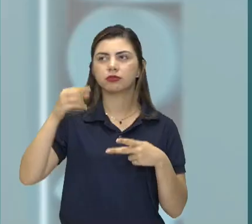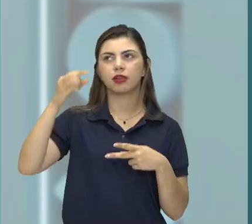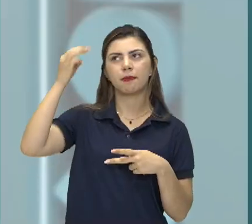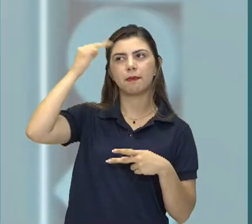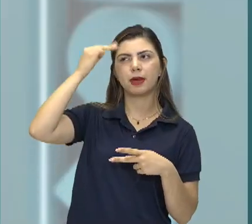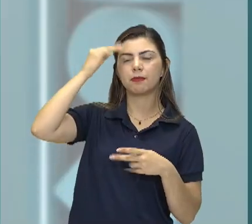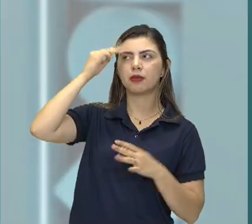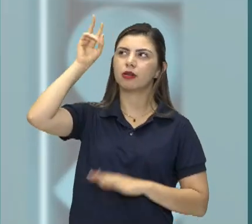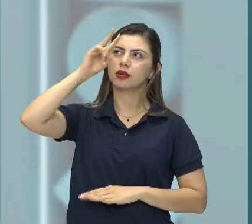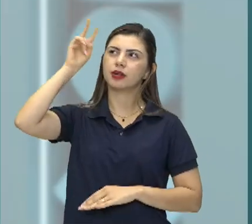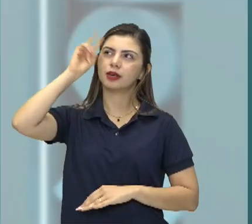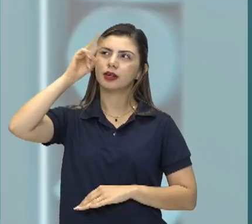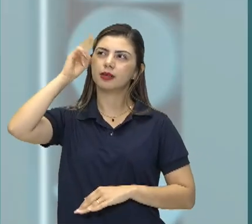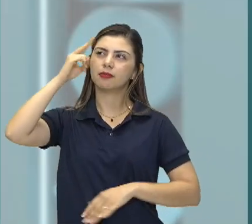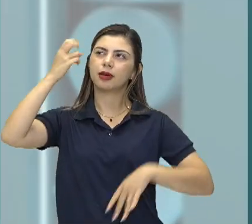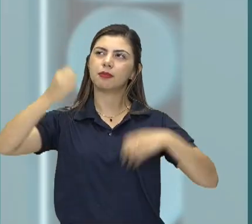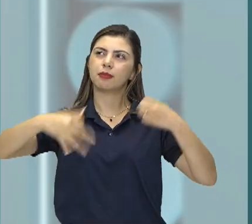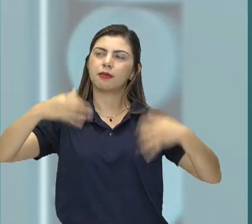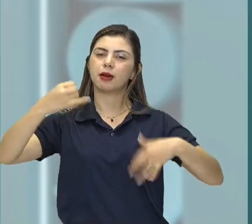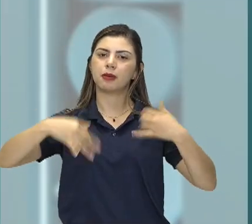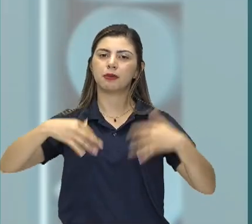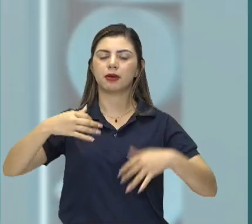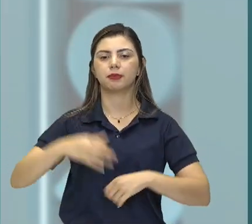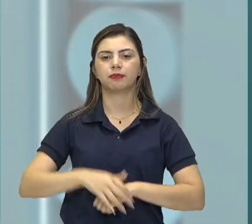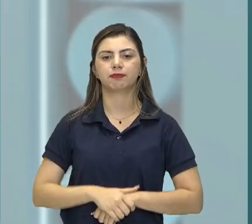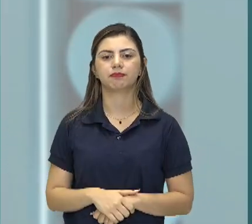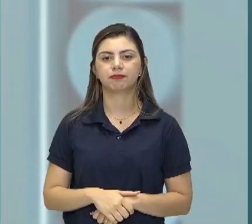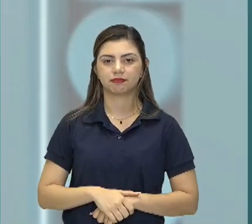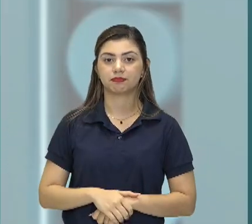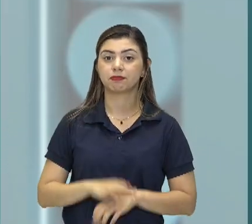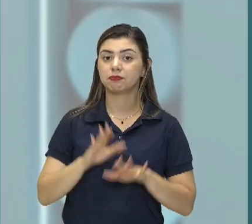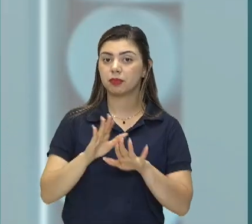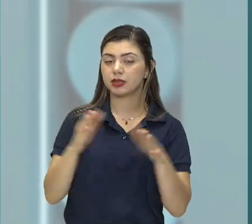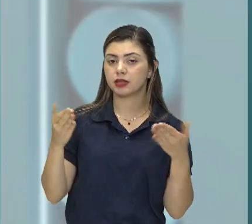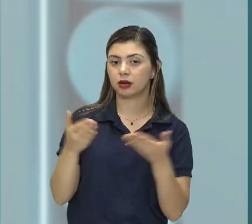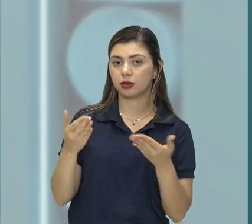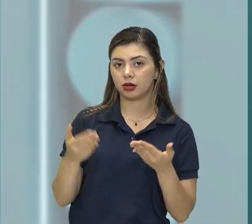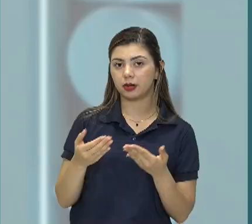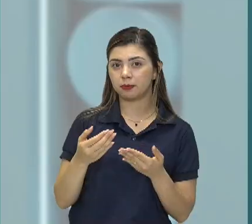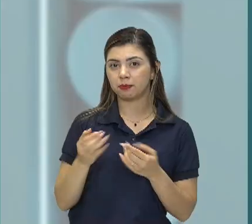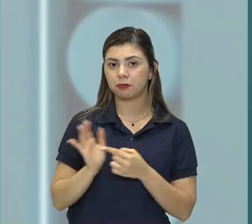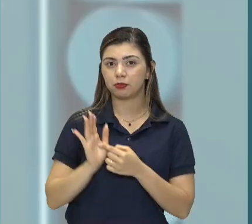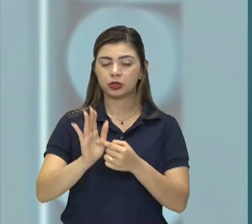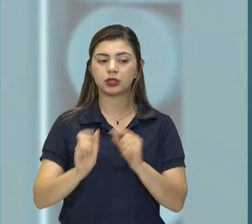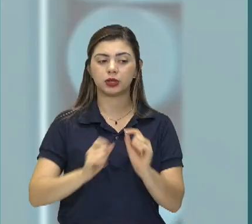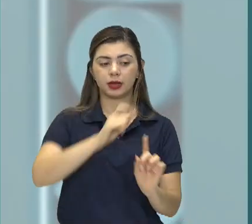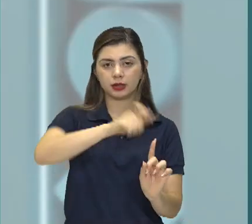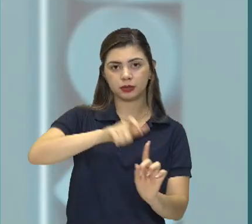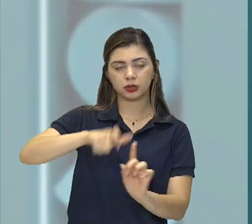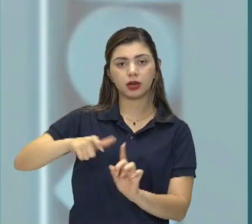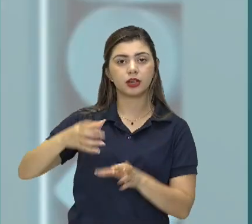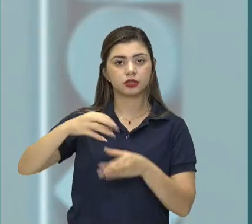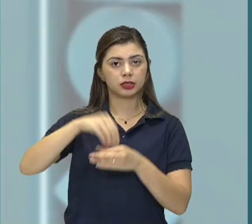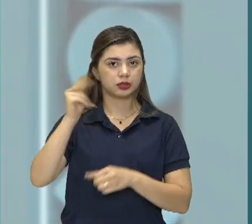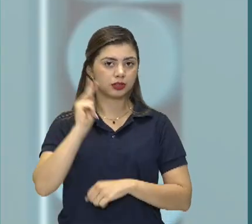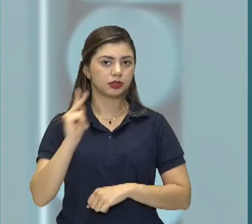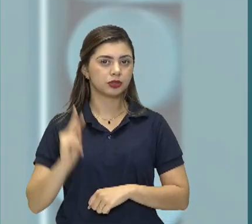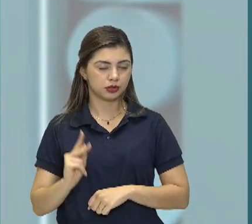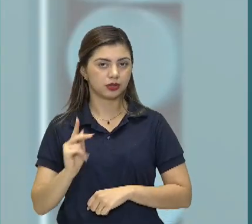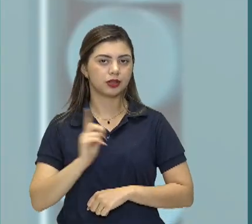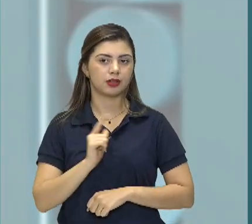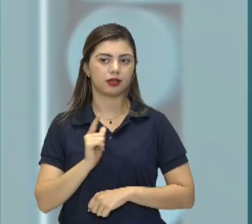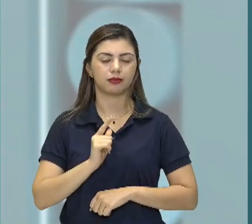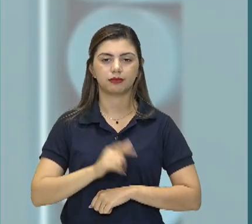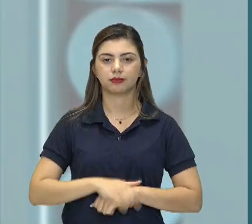passado, ele lembra do que ele viveu com o pai dele. Agora vamos ver as personagens, né? Temos personagens na